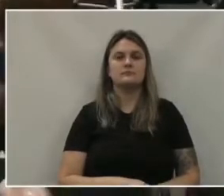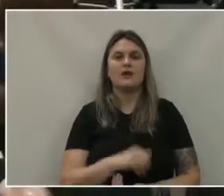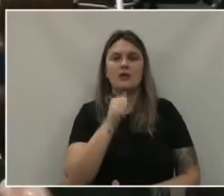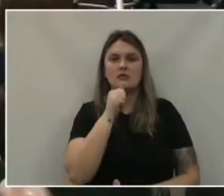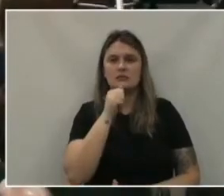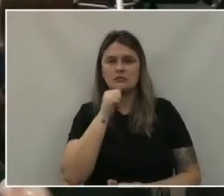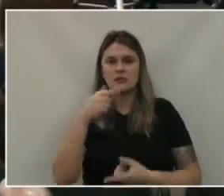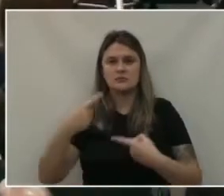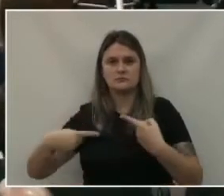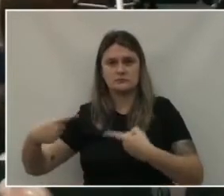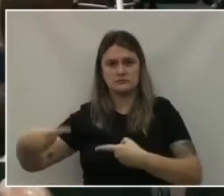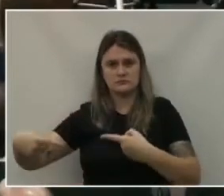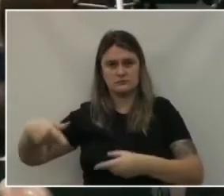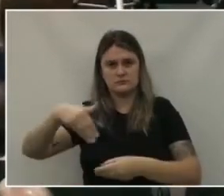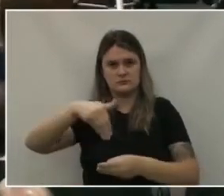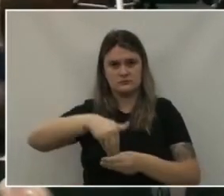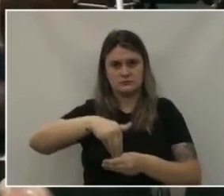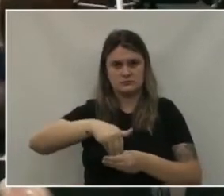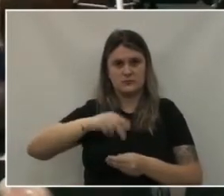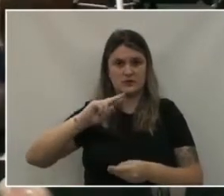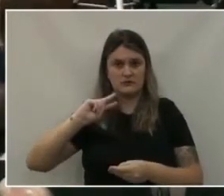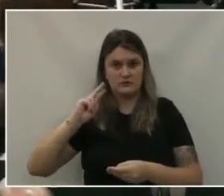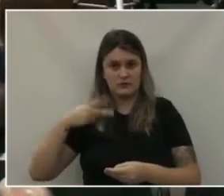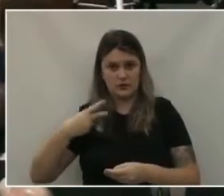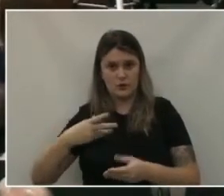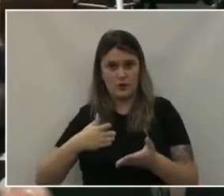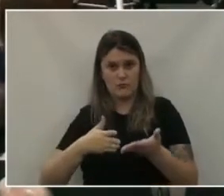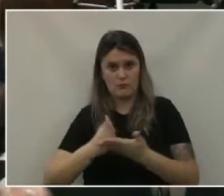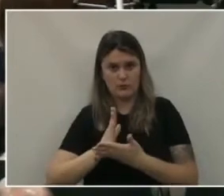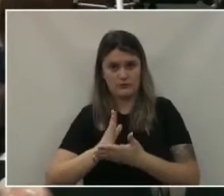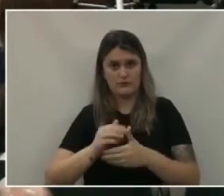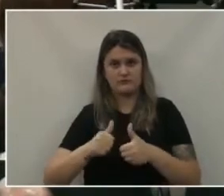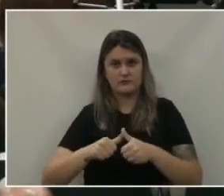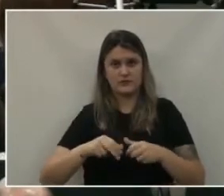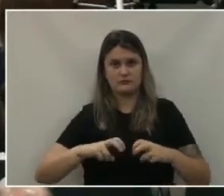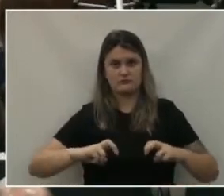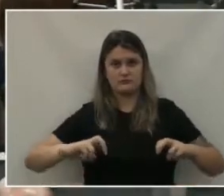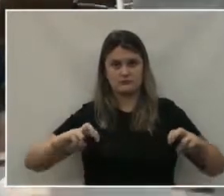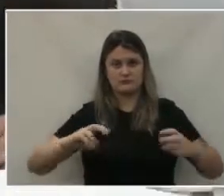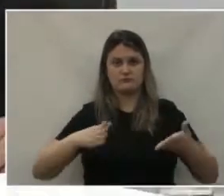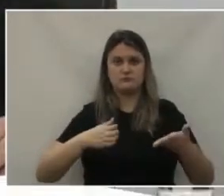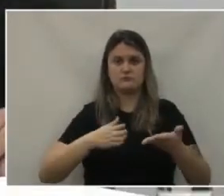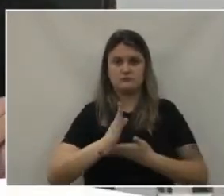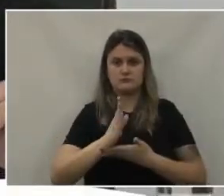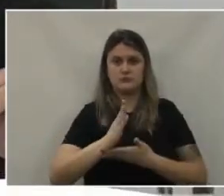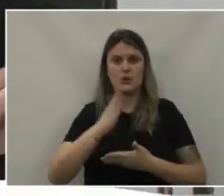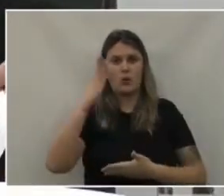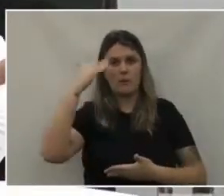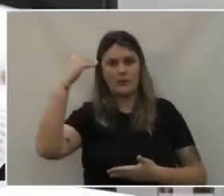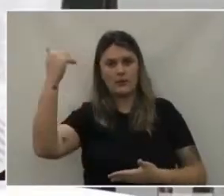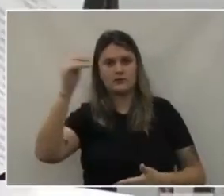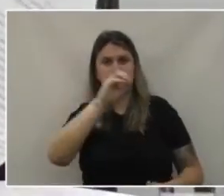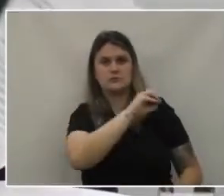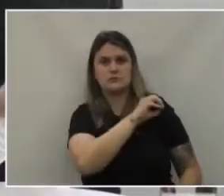Ainda em discussão? Em votação, os senhores vereadores que aprovam, permaneçam como estão. Aprovada a moção de